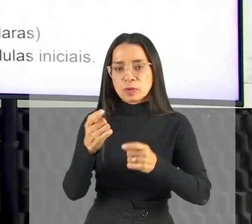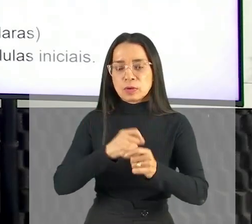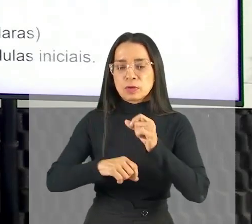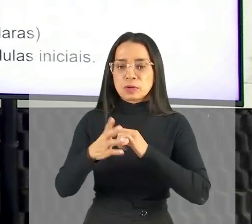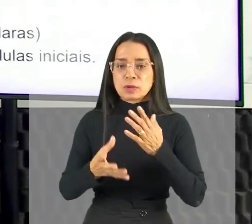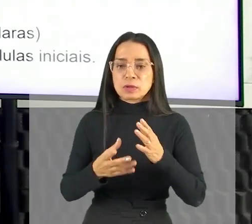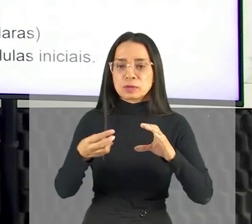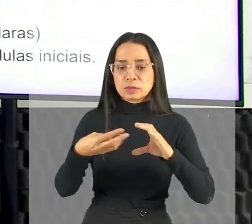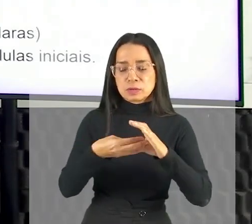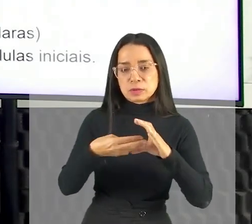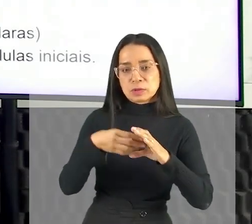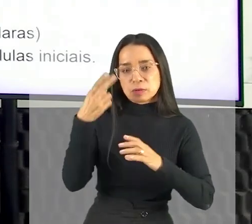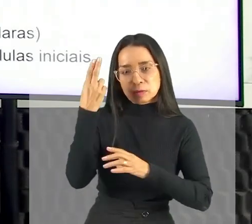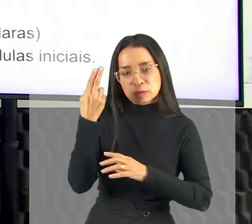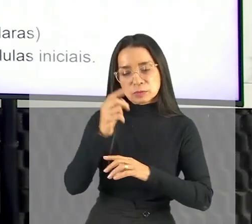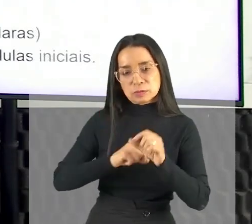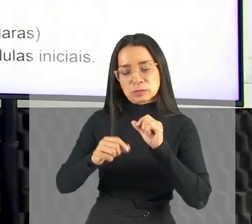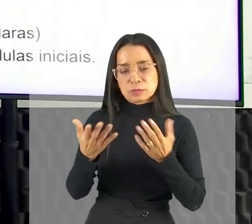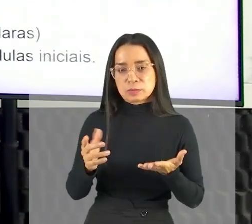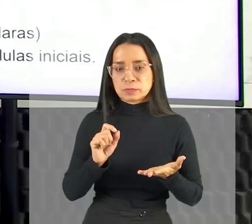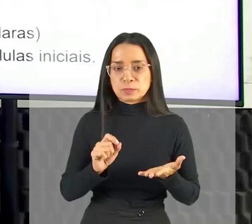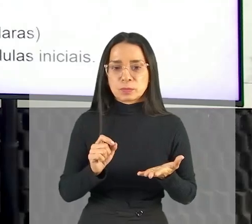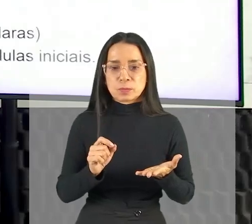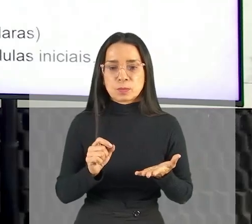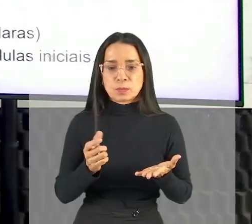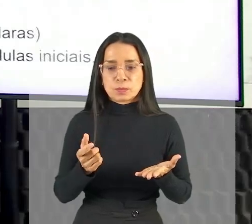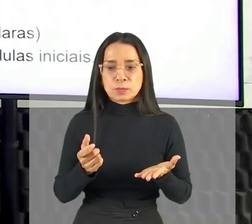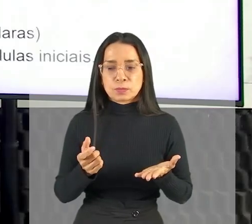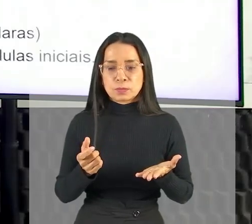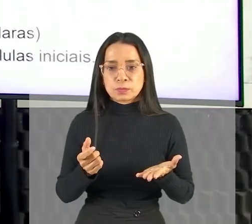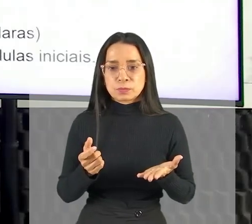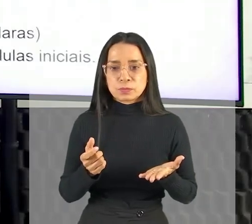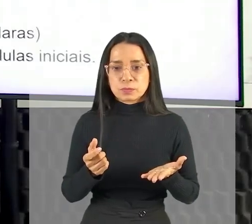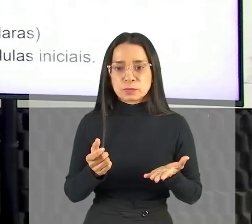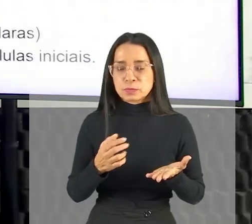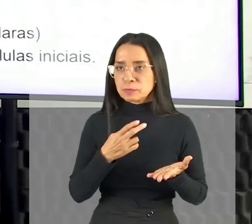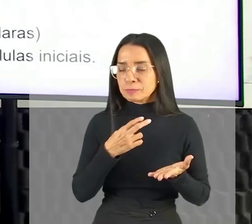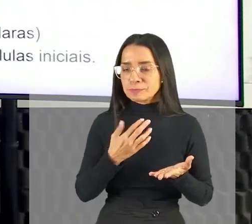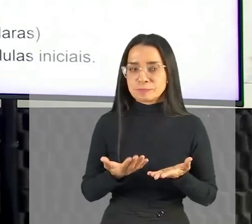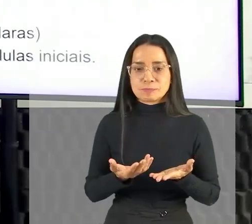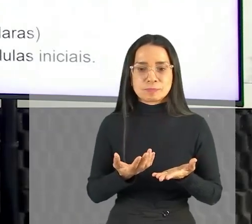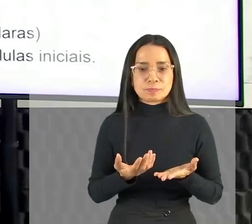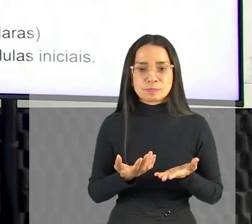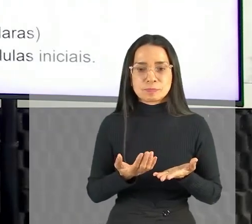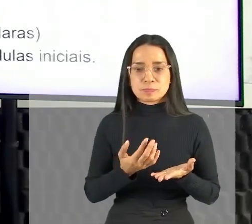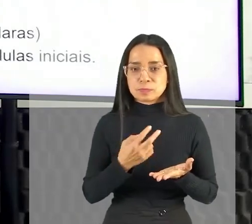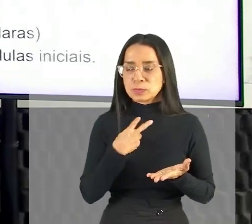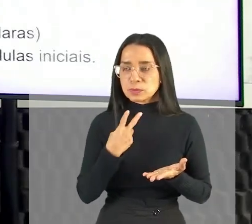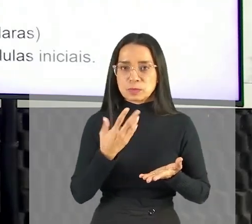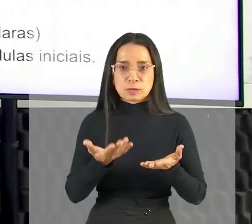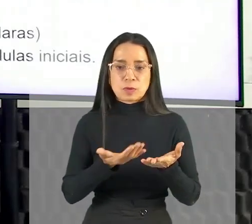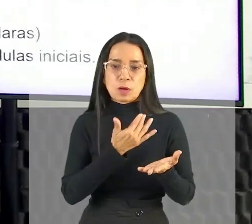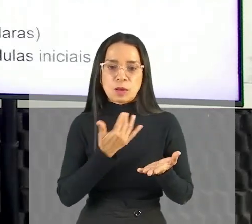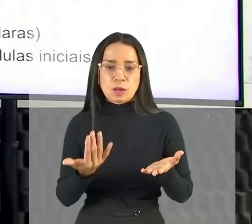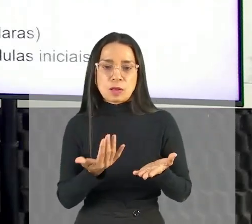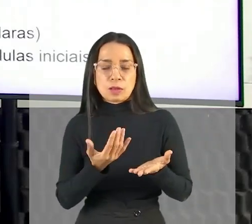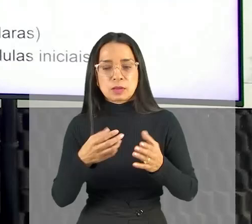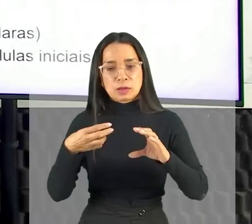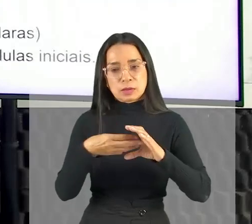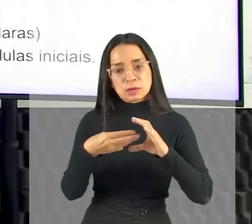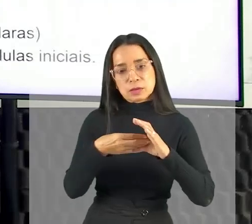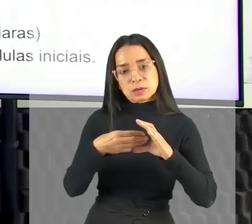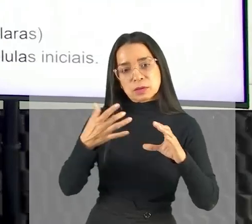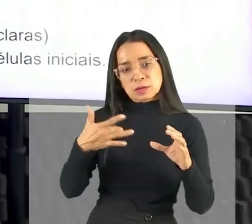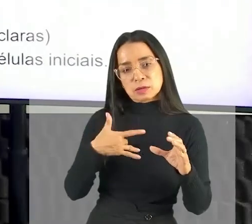também se ela também combate né mata as células boas as células normais saudáveis então a